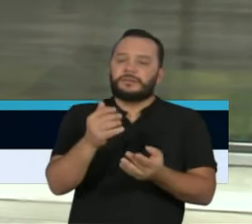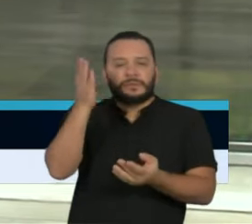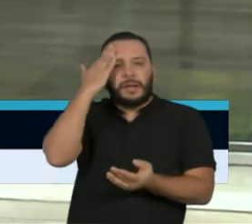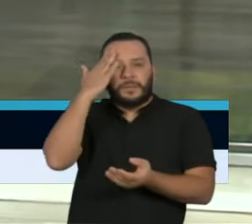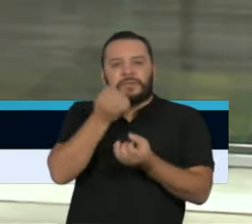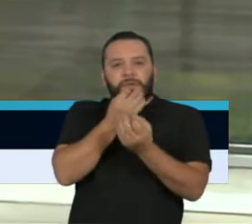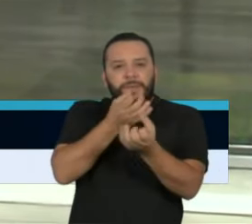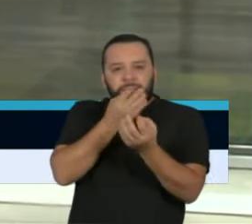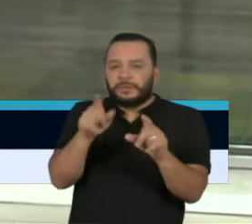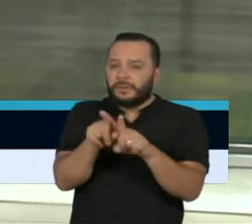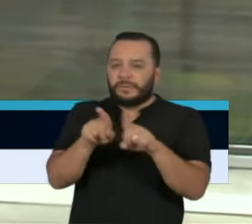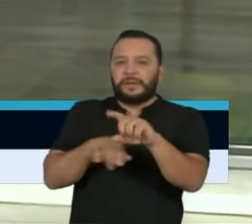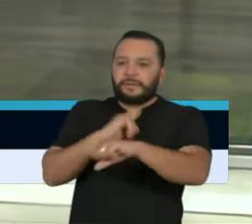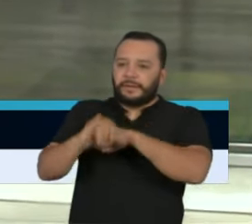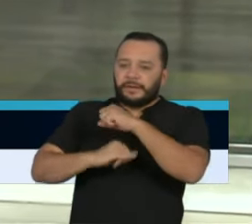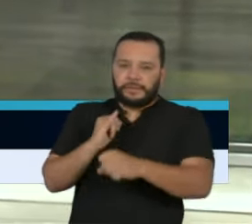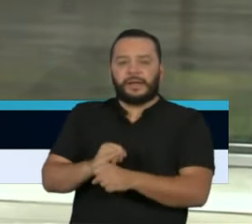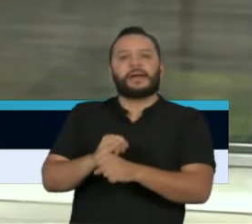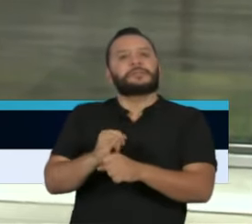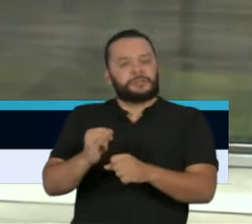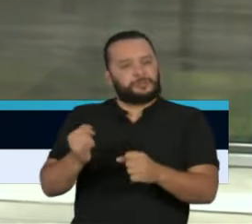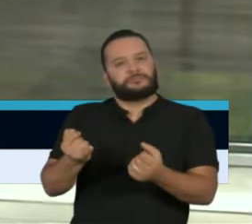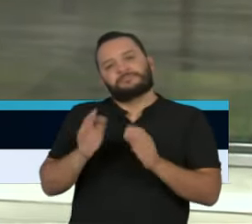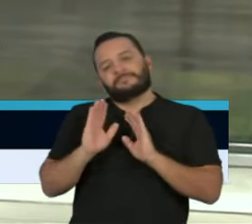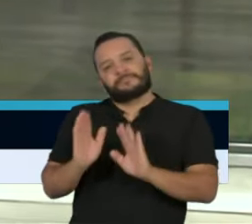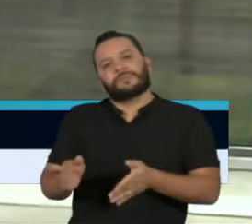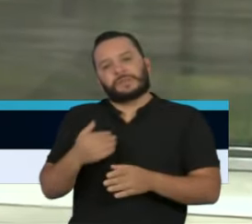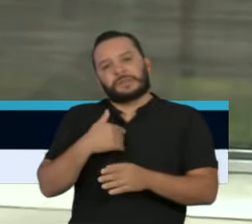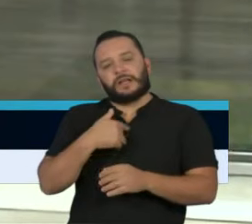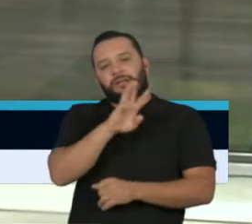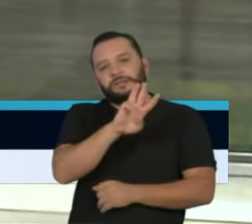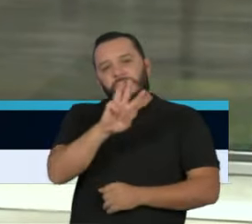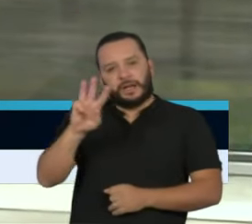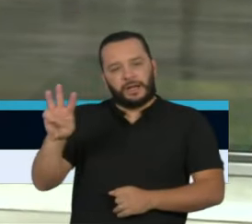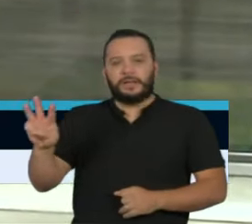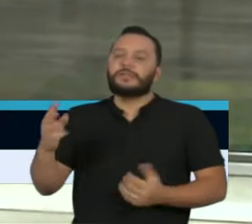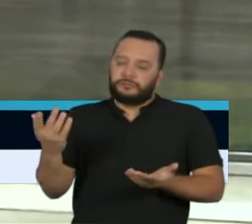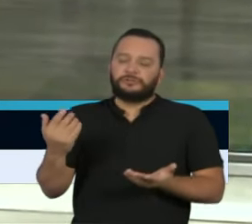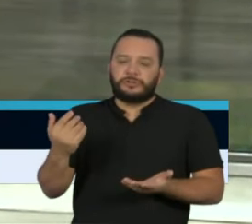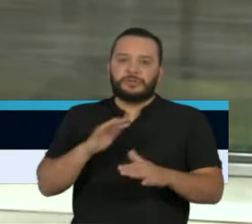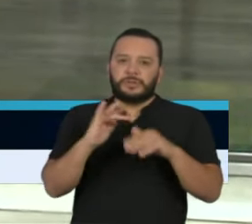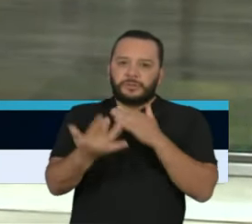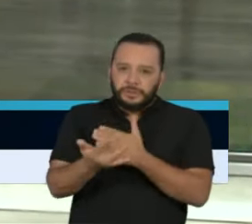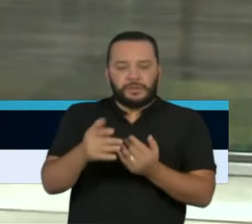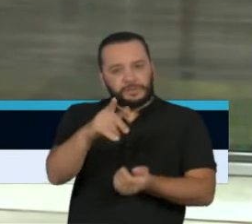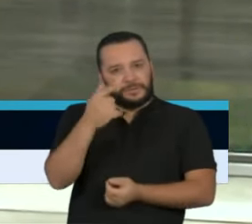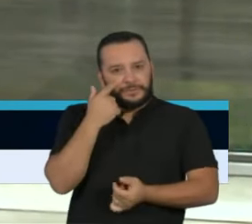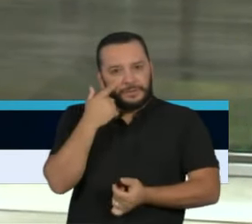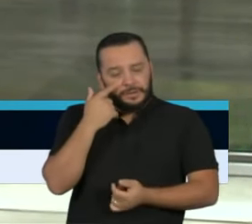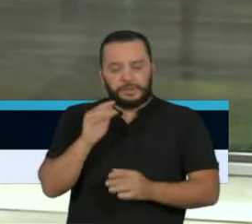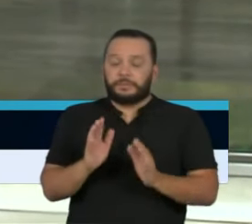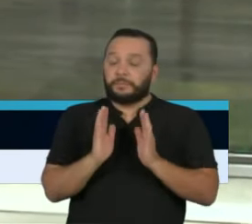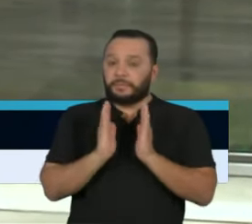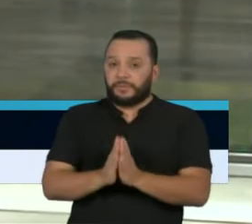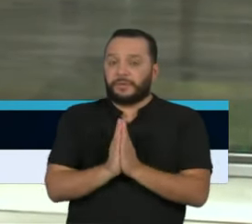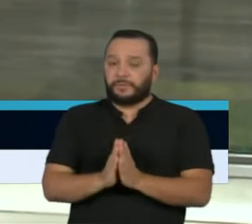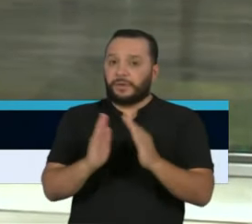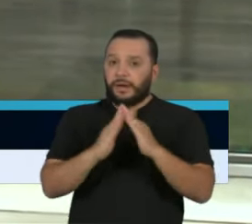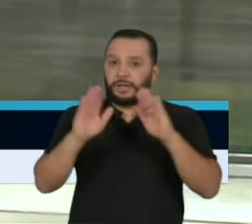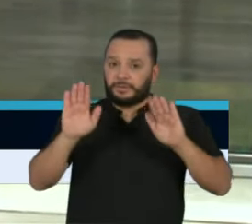eletrônicos, nas páginas eletrônicas dos veículos de comunicação ou nas páginas impressas de amanhã, fique em casa. Essa